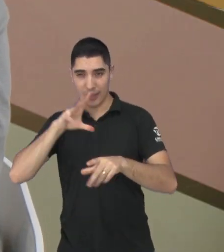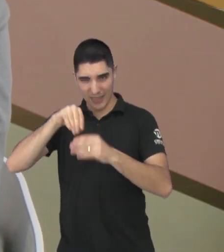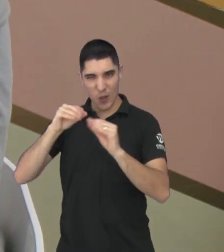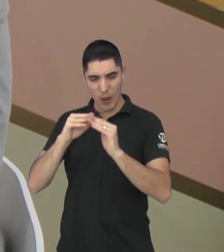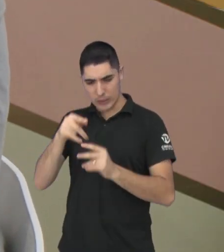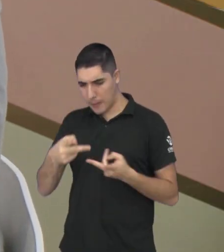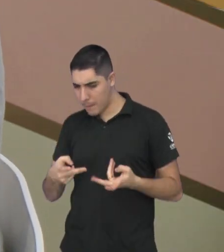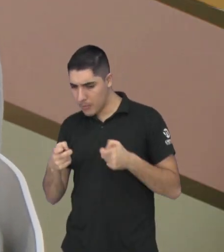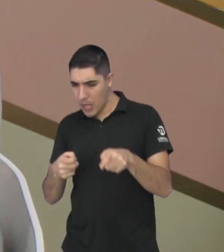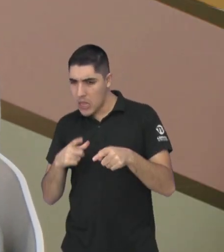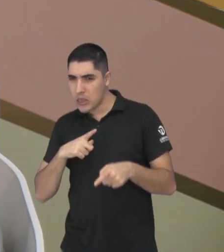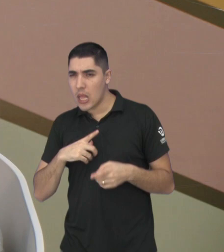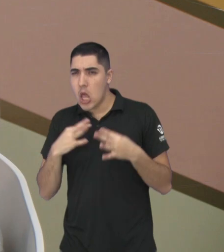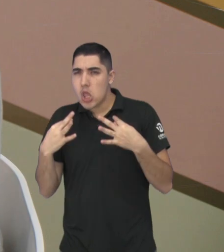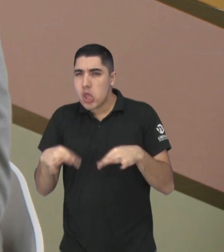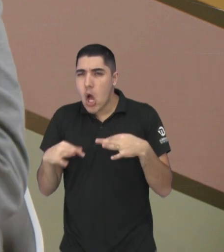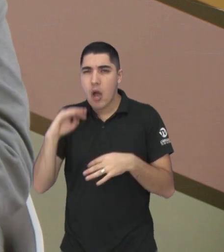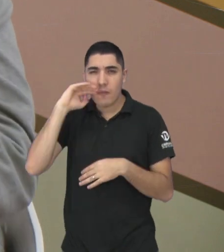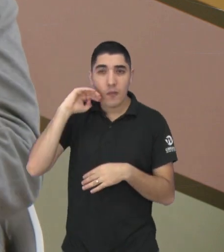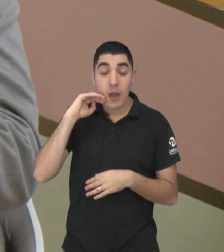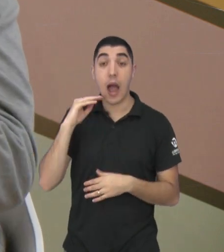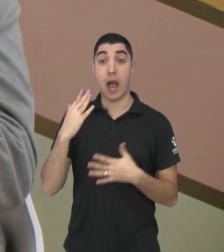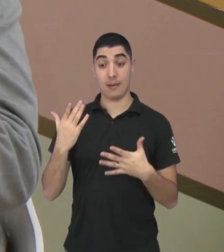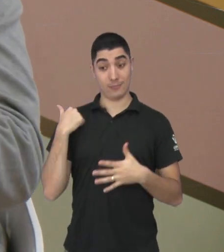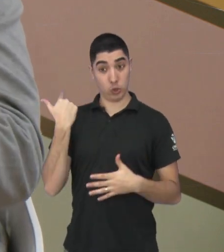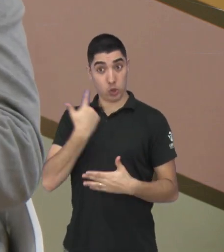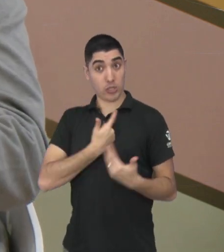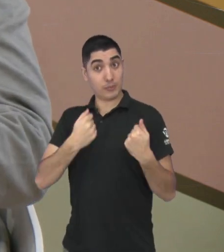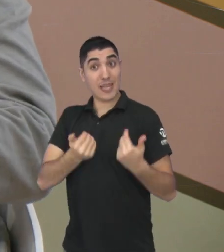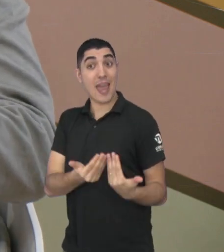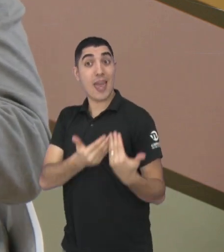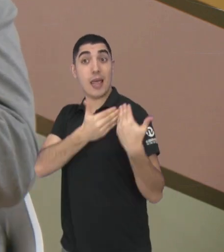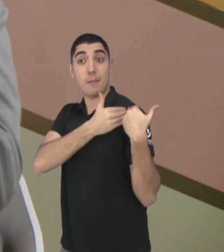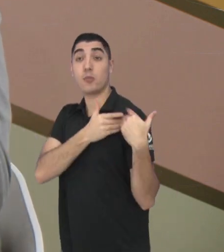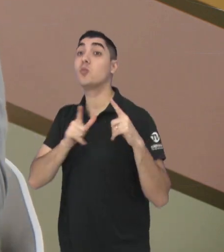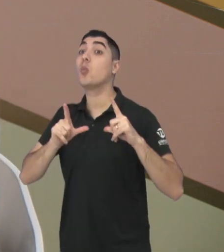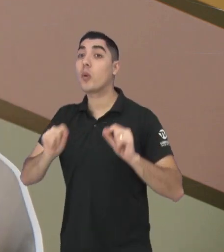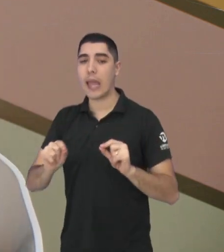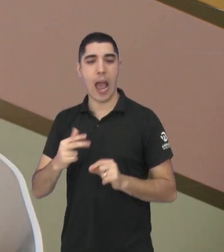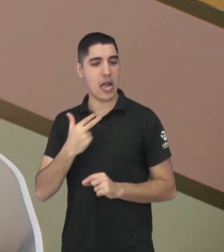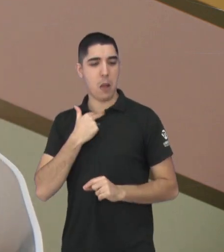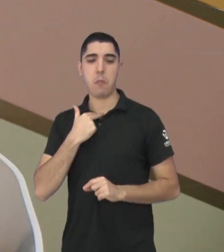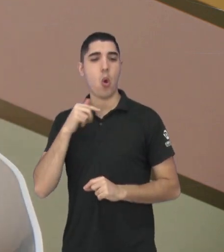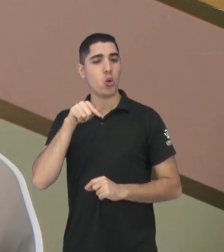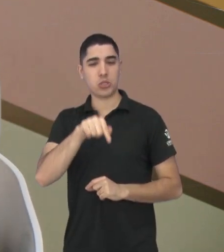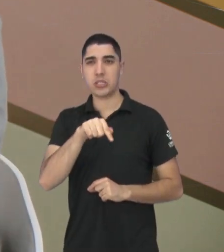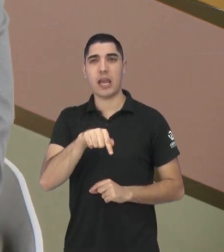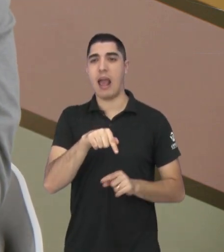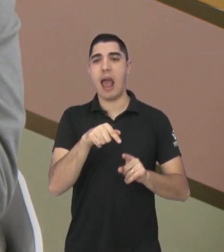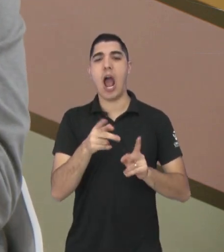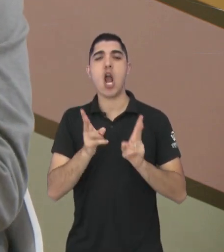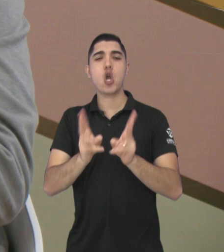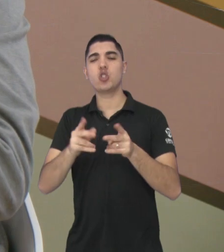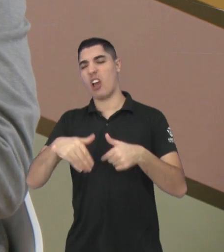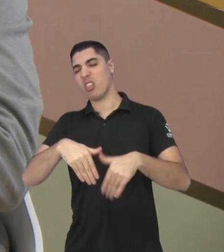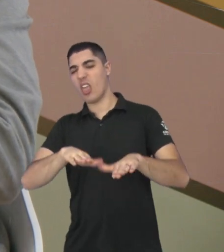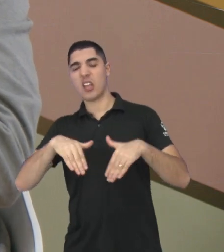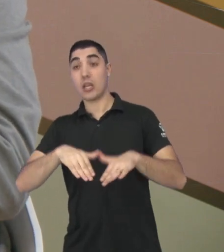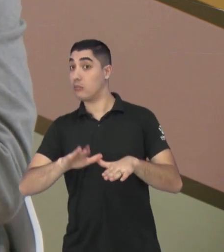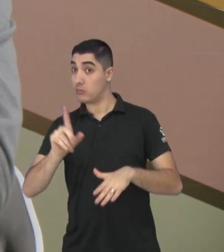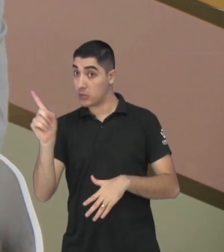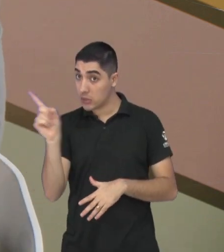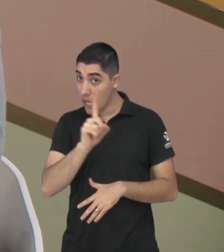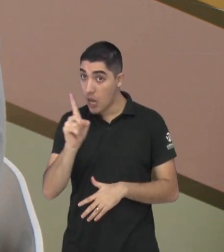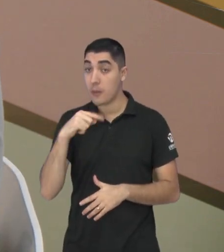tem que ter a responsabilidade e entendimento de não passar para frente. Então, a gente previne